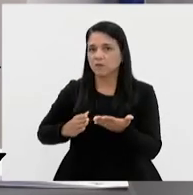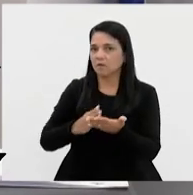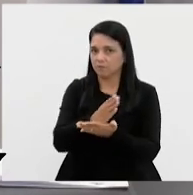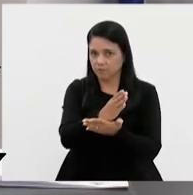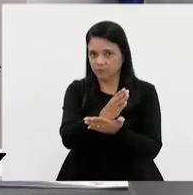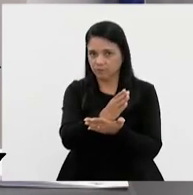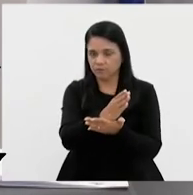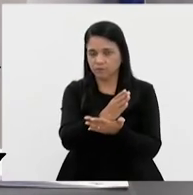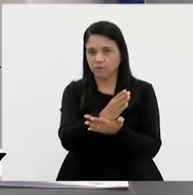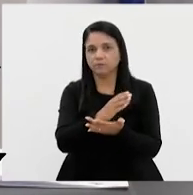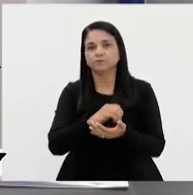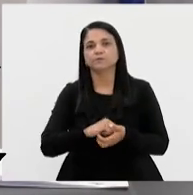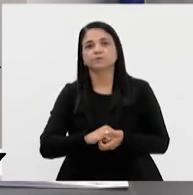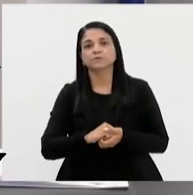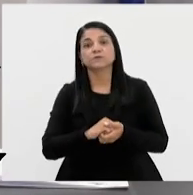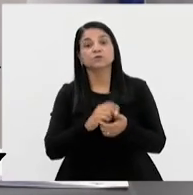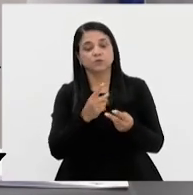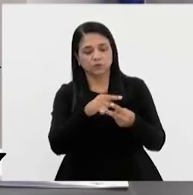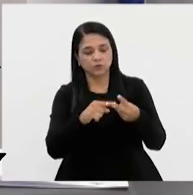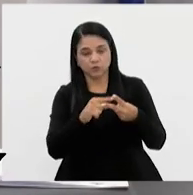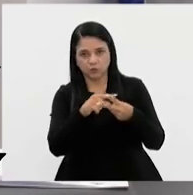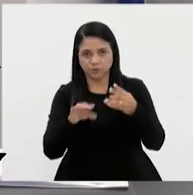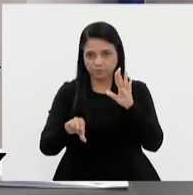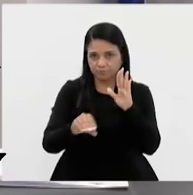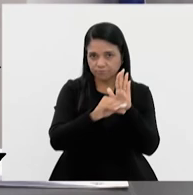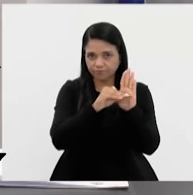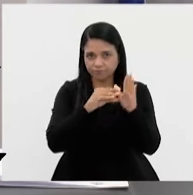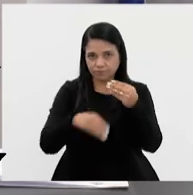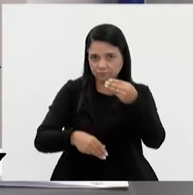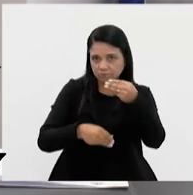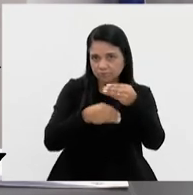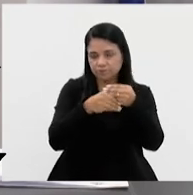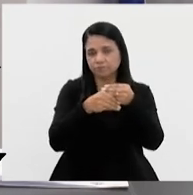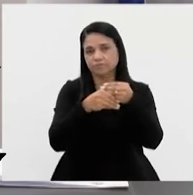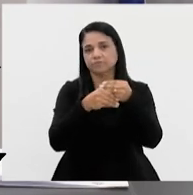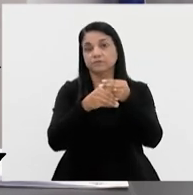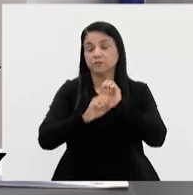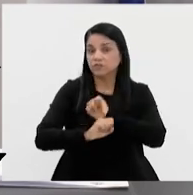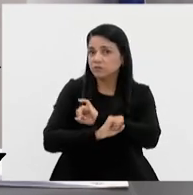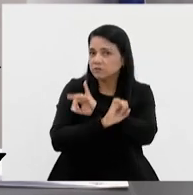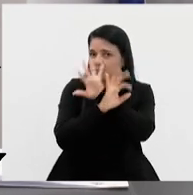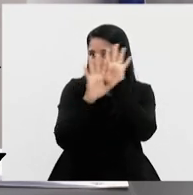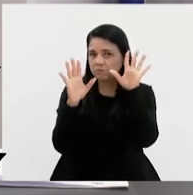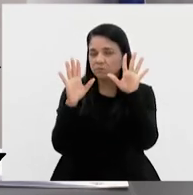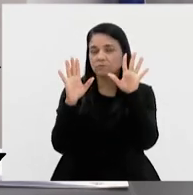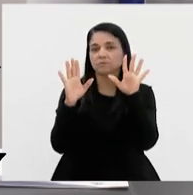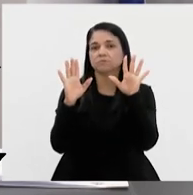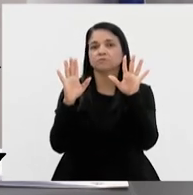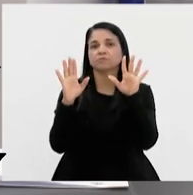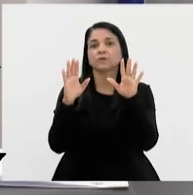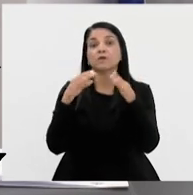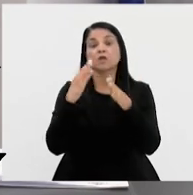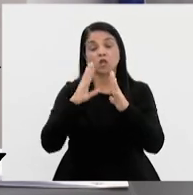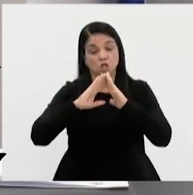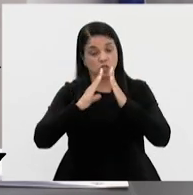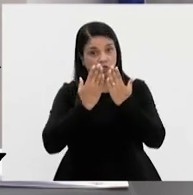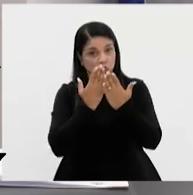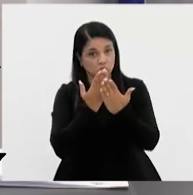estão. Aprovado com esses dois adendos em relação... a deixar claro que a aplicação é para as escolas